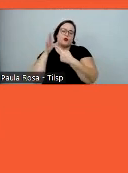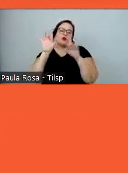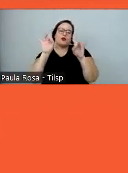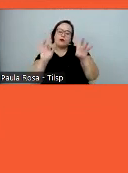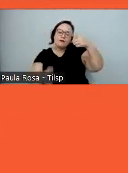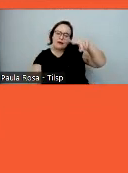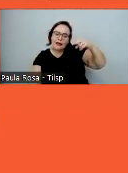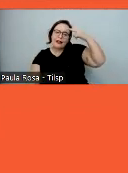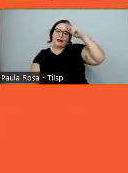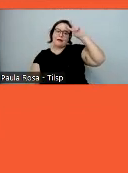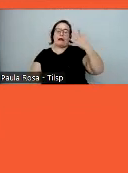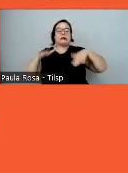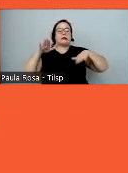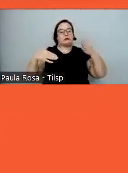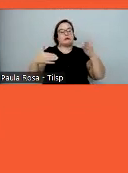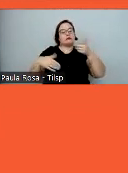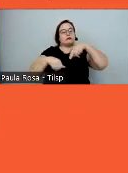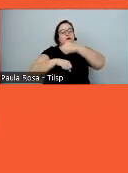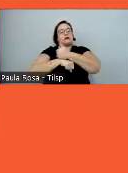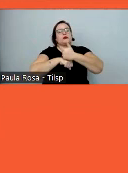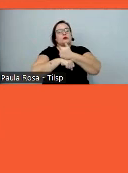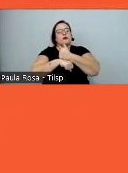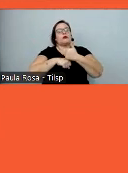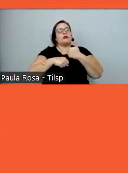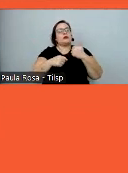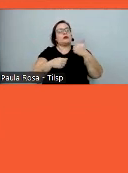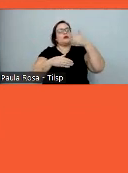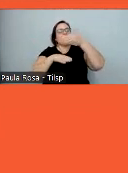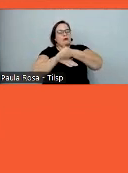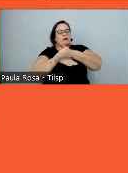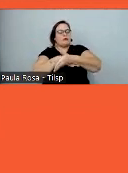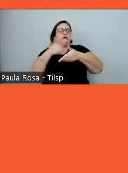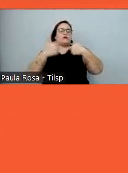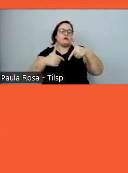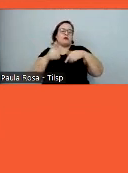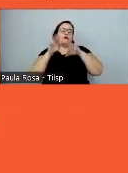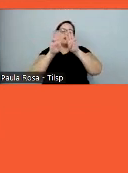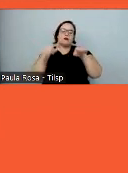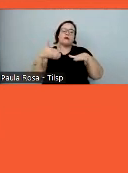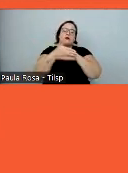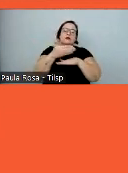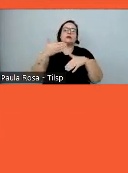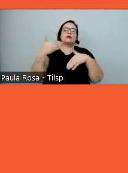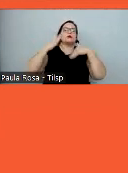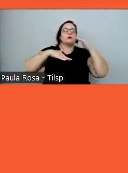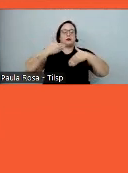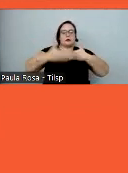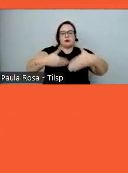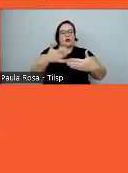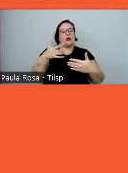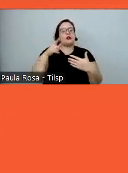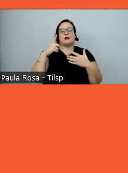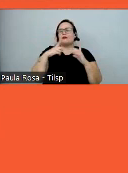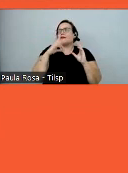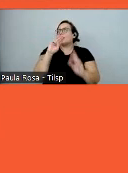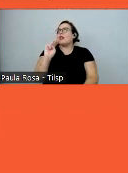entre os profissionais de museus participou desse processo né e a chamada diz que de museus mais